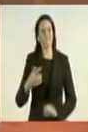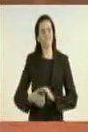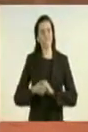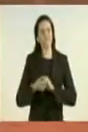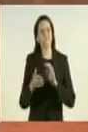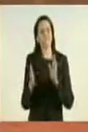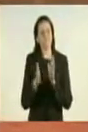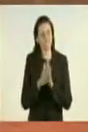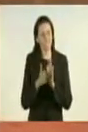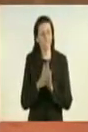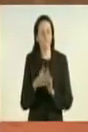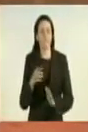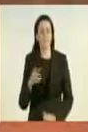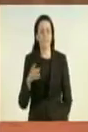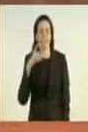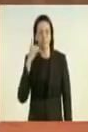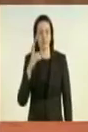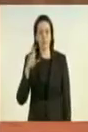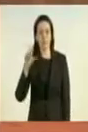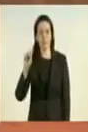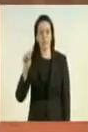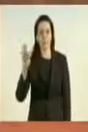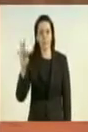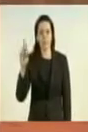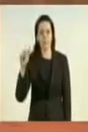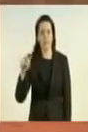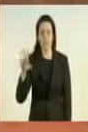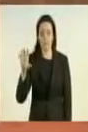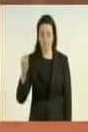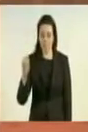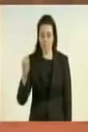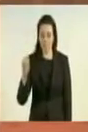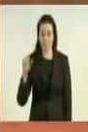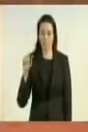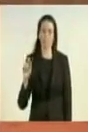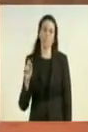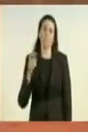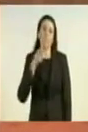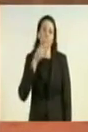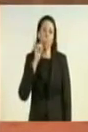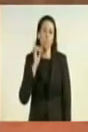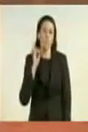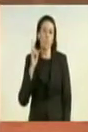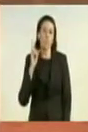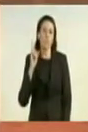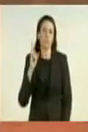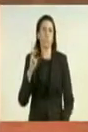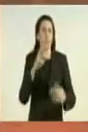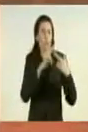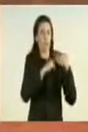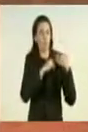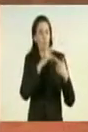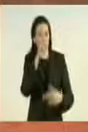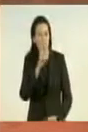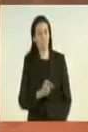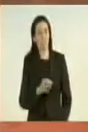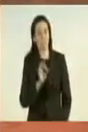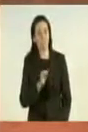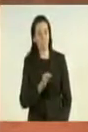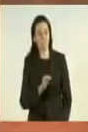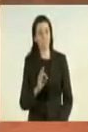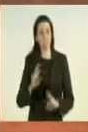presidente da Comissão de Saúde, que ontem foi responsável por uma grande reunião, uma audiência